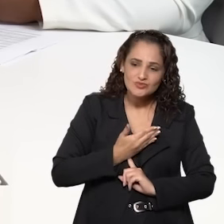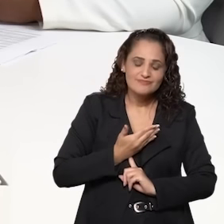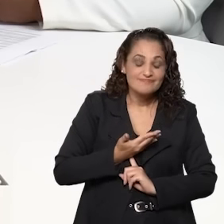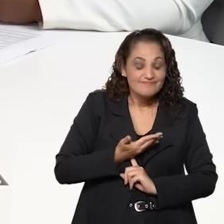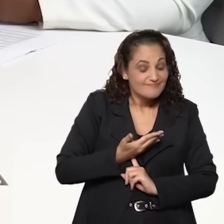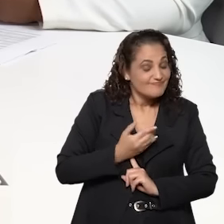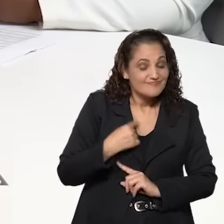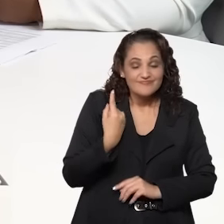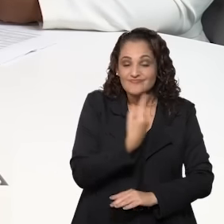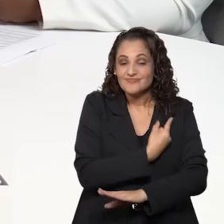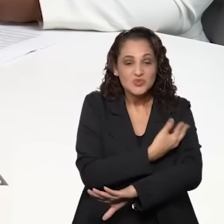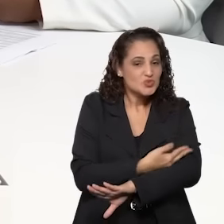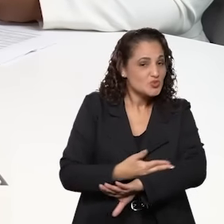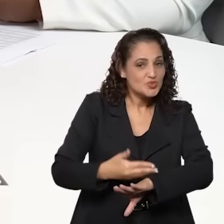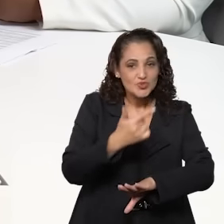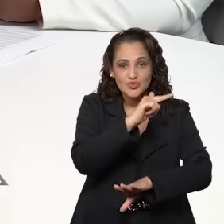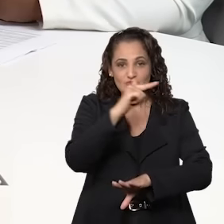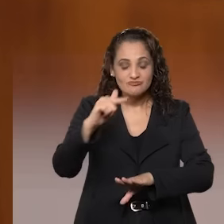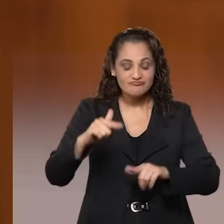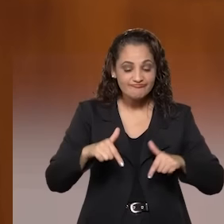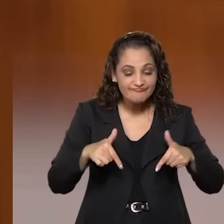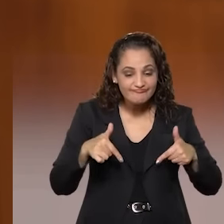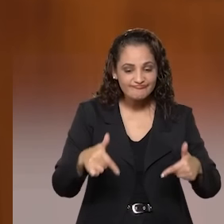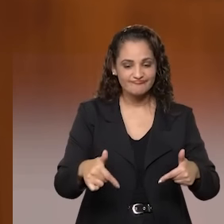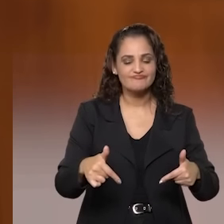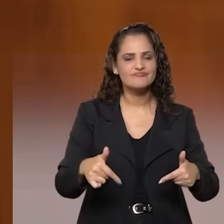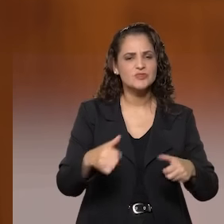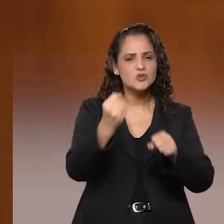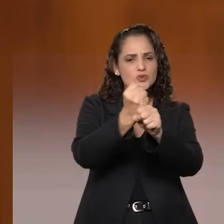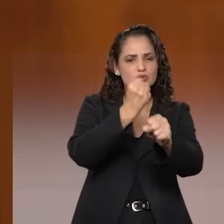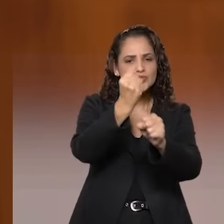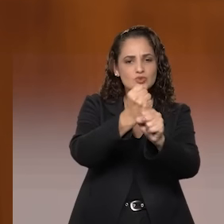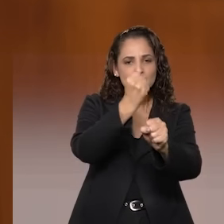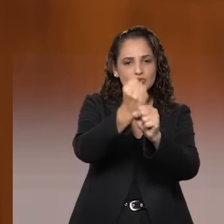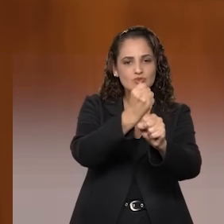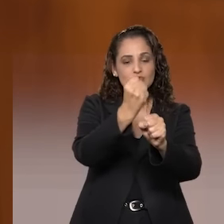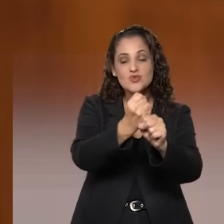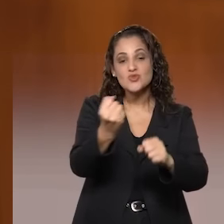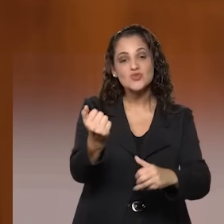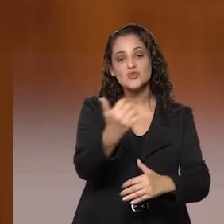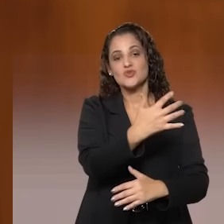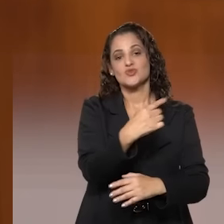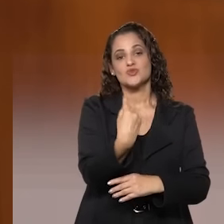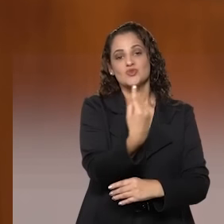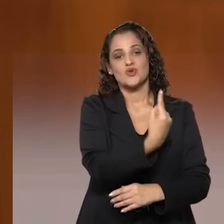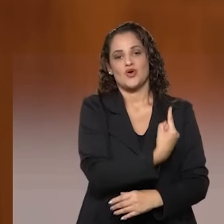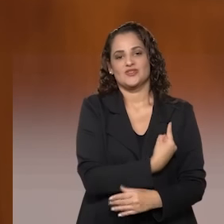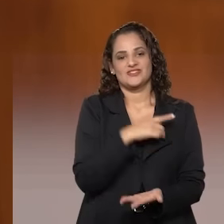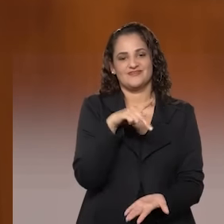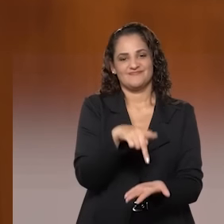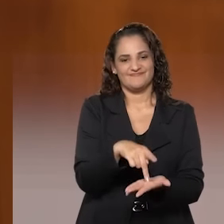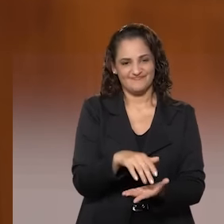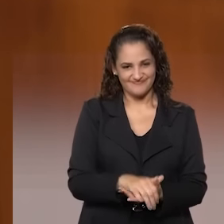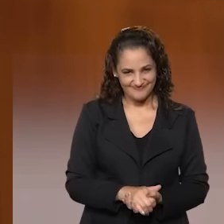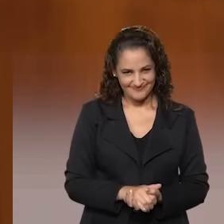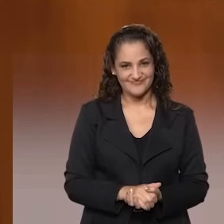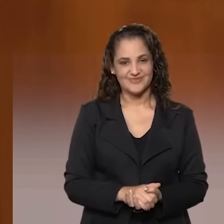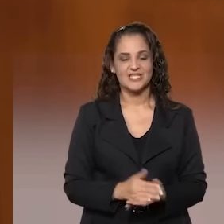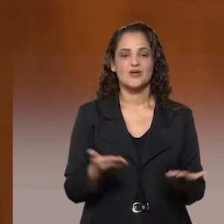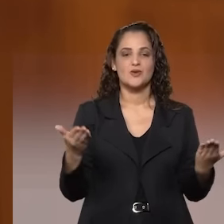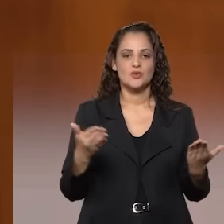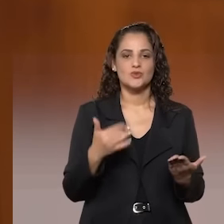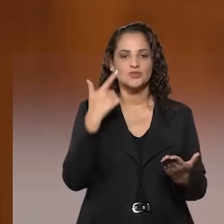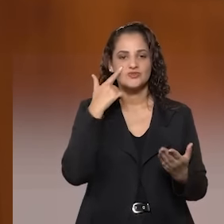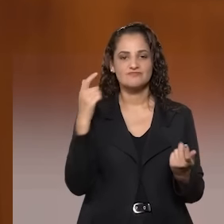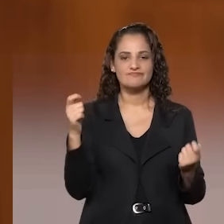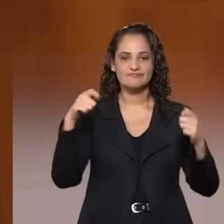construir a nossa verdade eu vejo hoje a possibilidade que as gerações atuais têm quando elas vão no